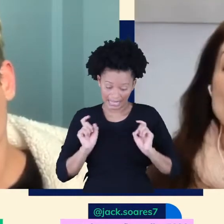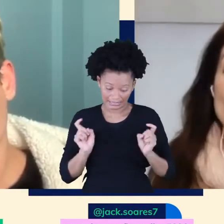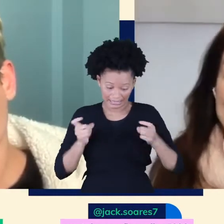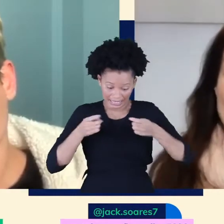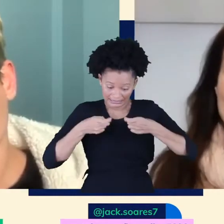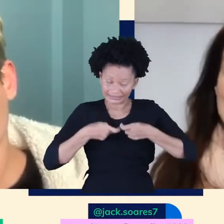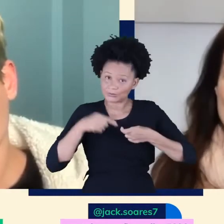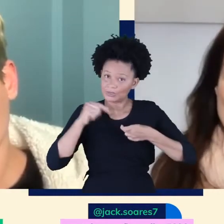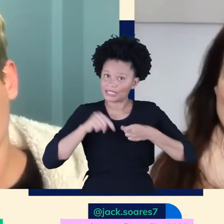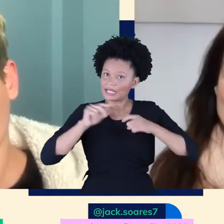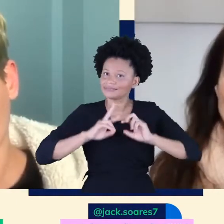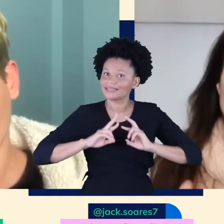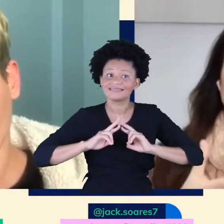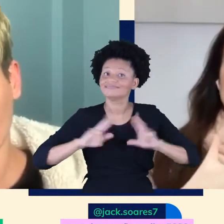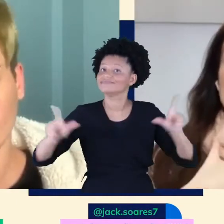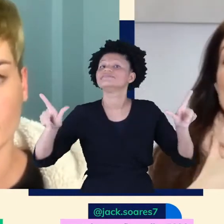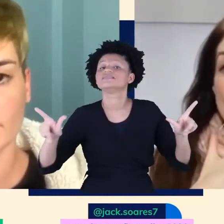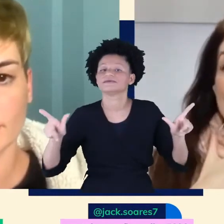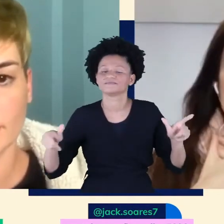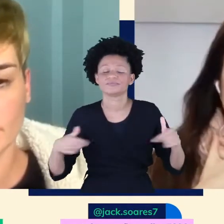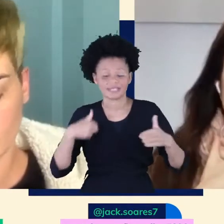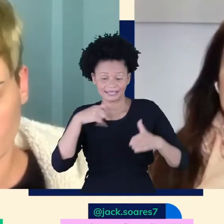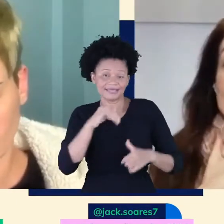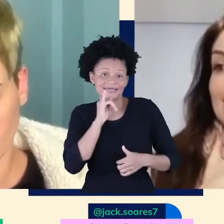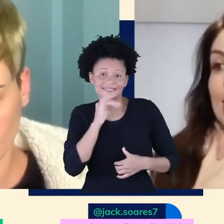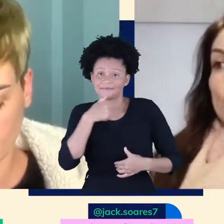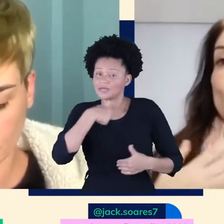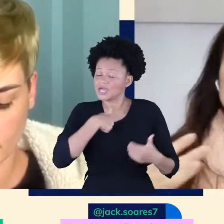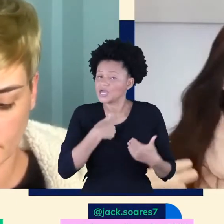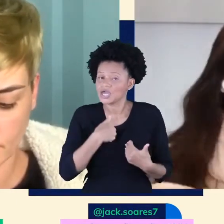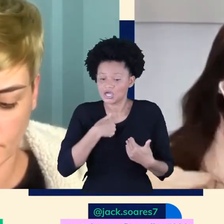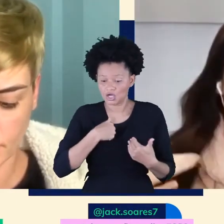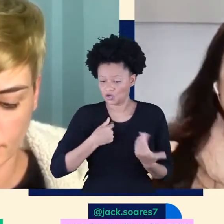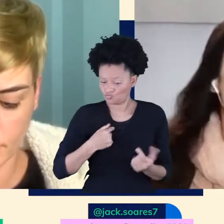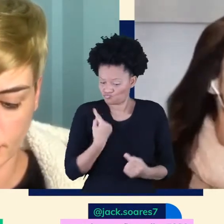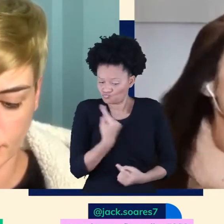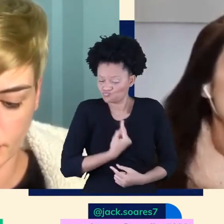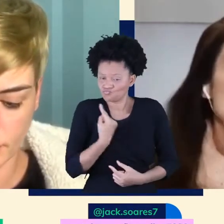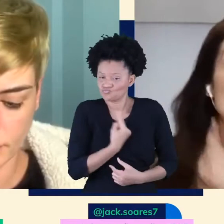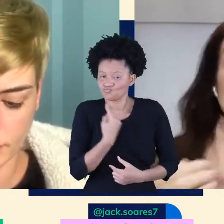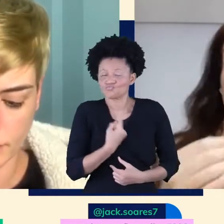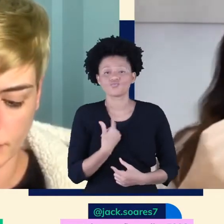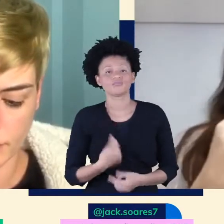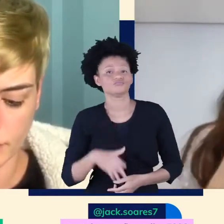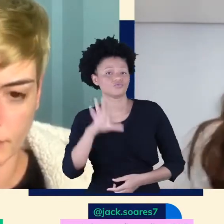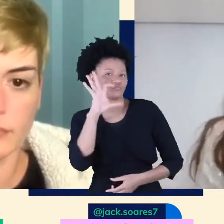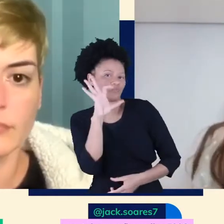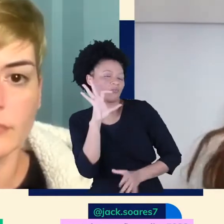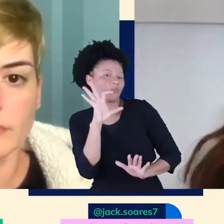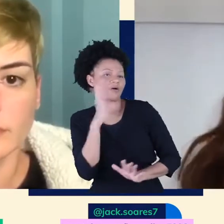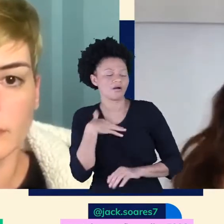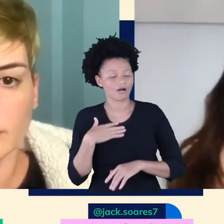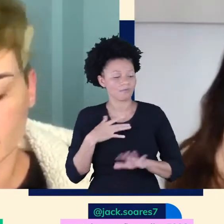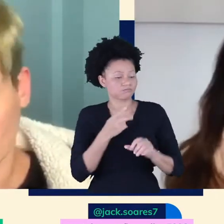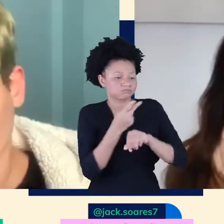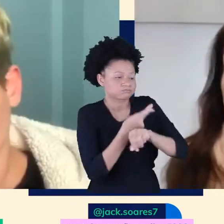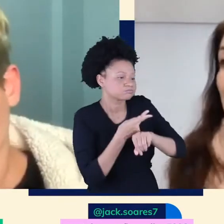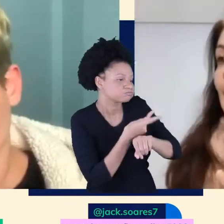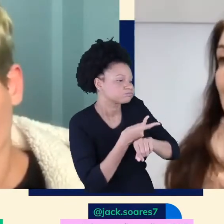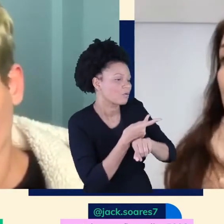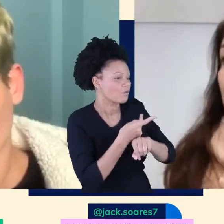sexualidade é algo muito maior, até quando eu estou sozinha no banheiro, me ajeitando, escolhendo minha